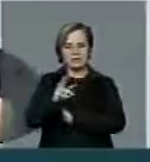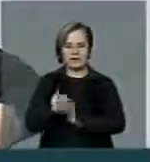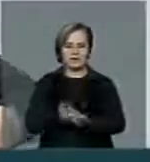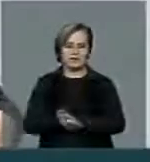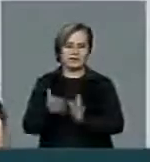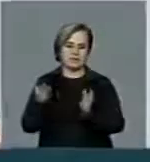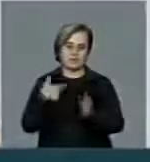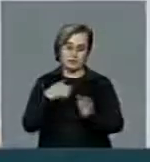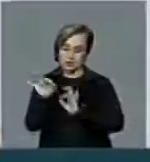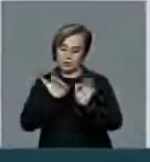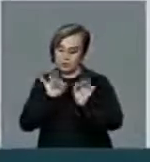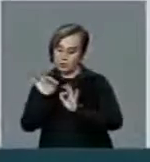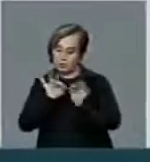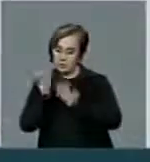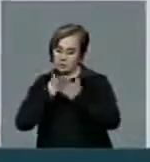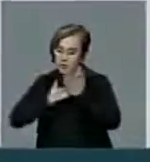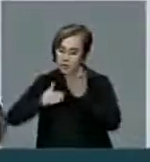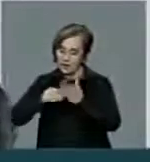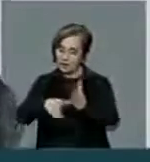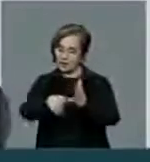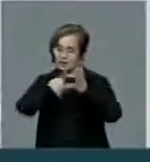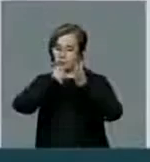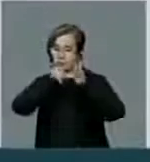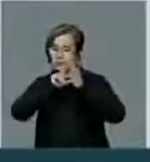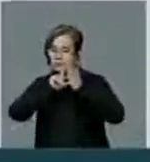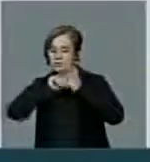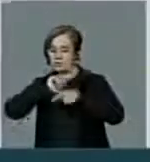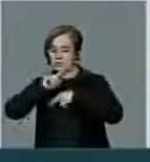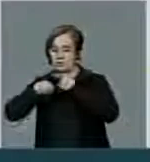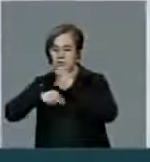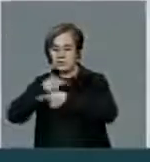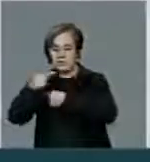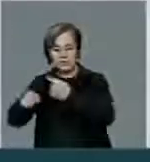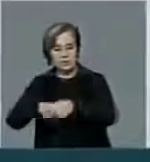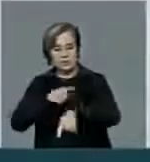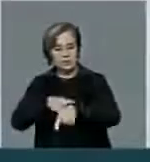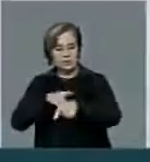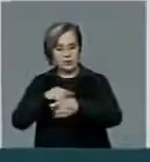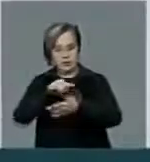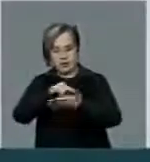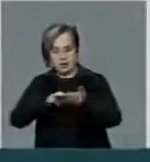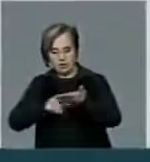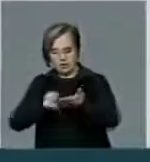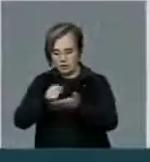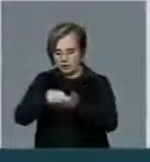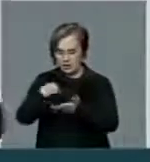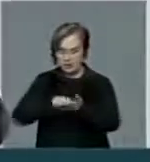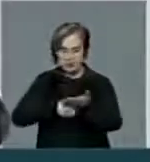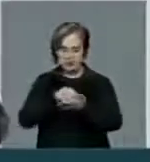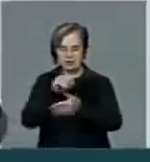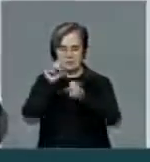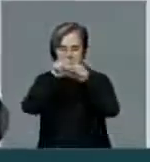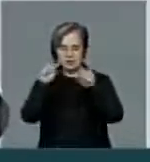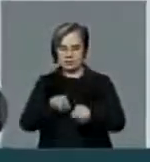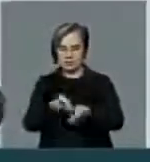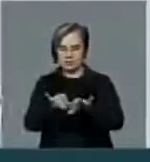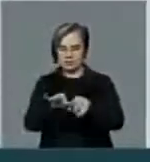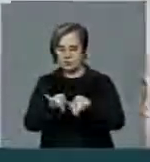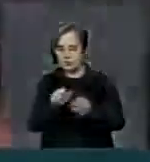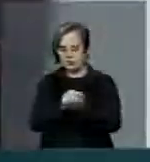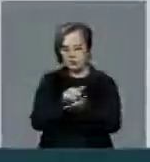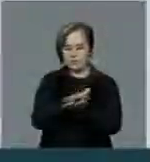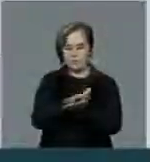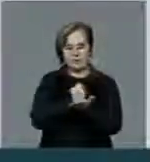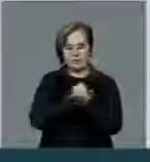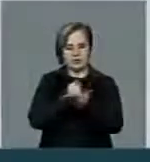Eu tenho que preparar tudo isso para que eu possa fazer a inscrição no CAR. Entrar no sistema e inscrever. É